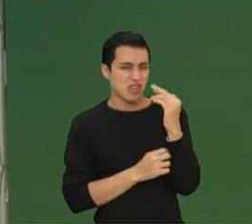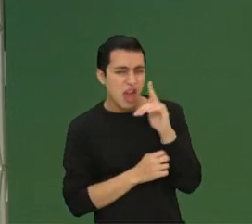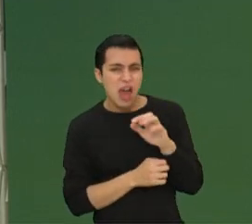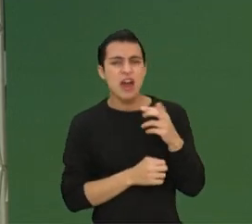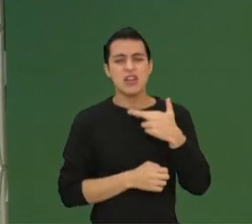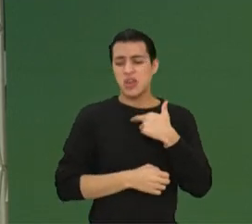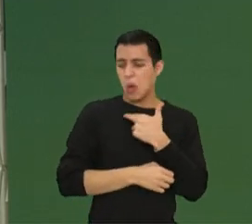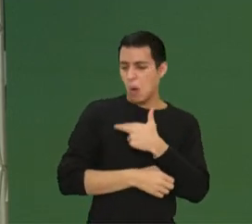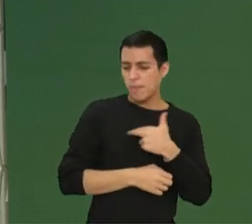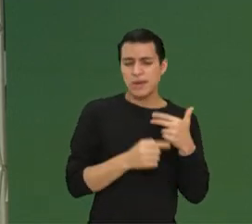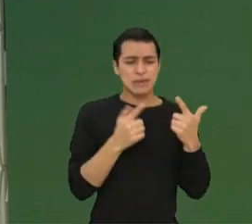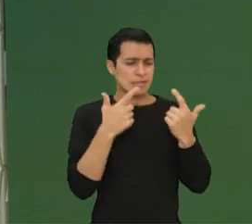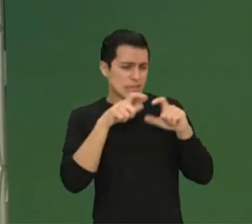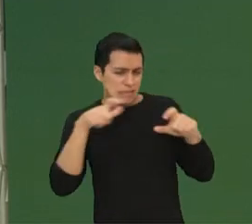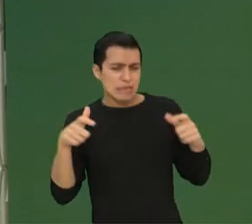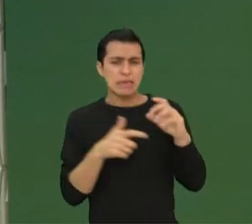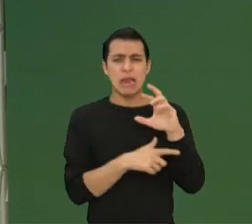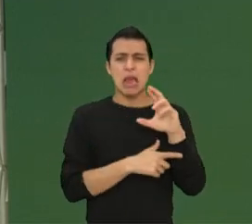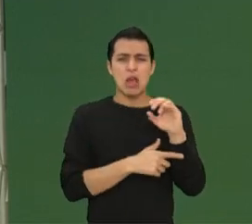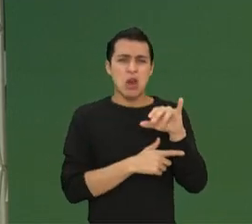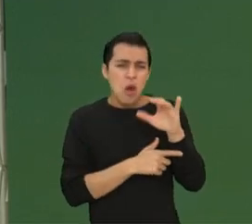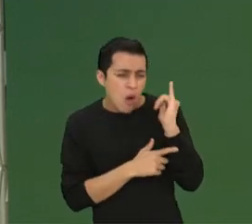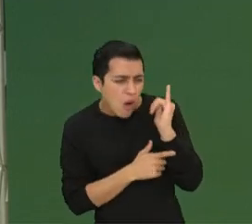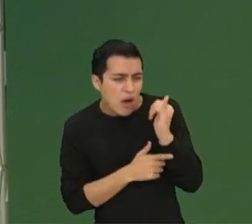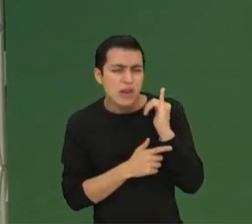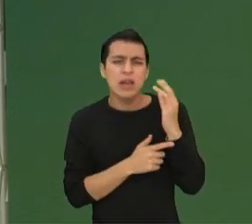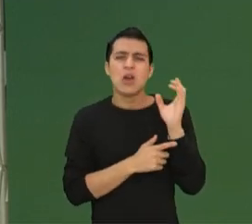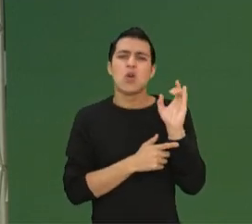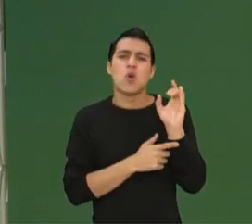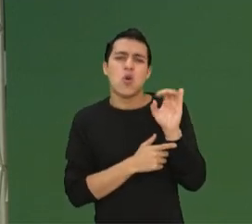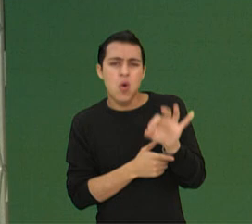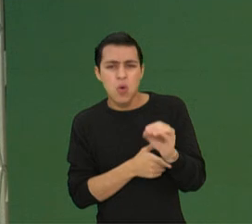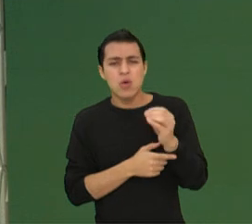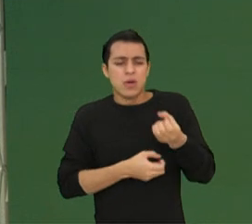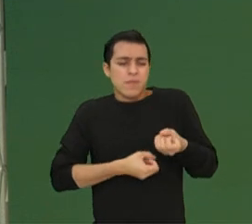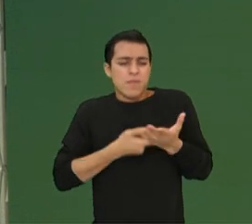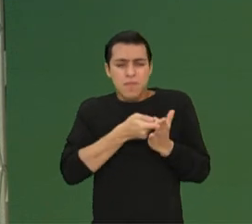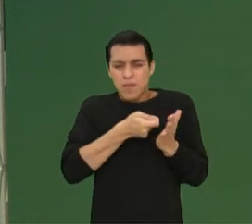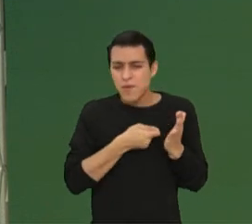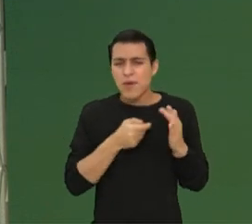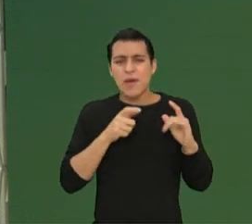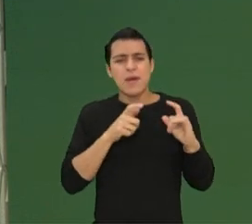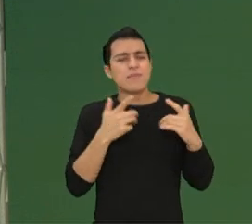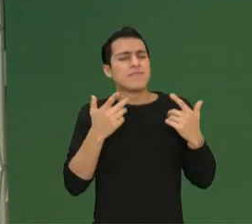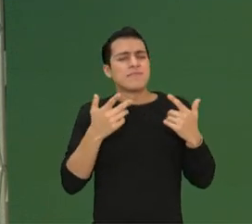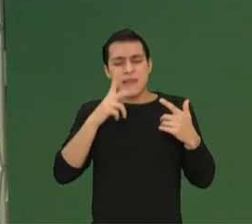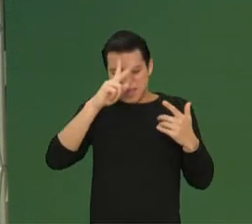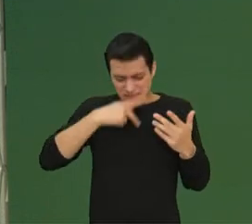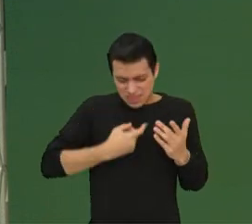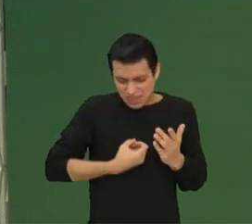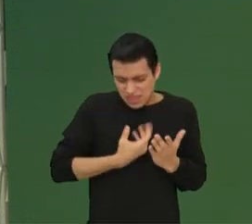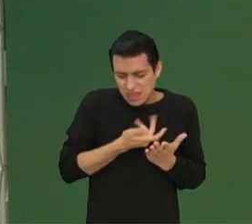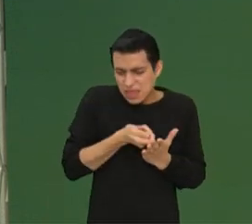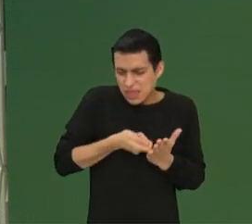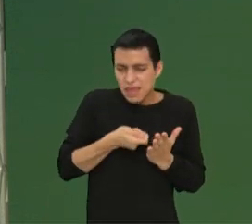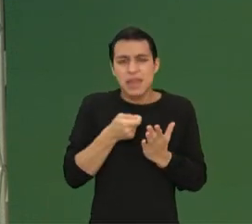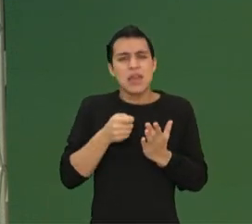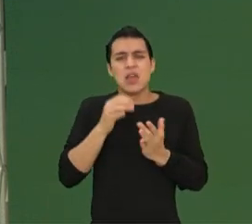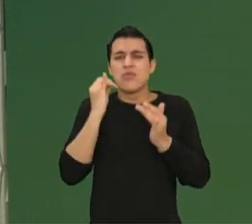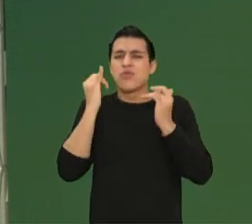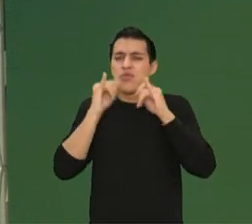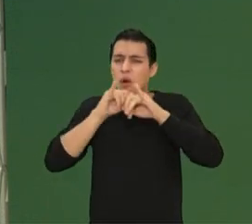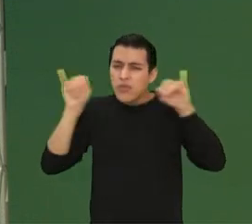romance, tirinha, crônica, conto, poema, quadrinha, autobiografia, notícia